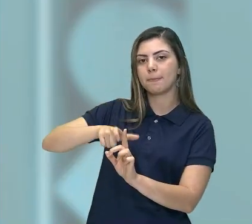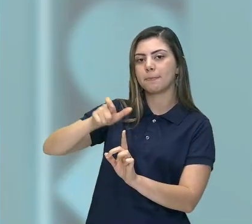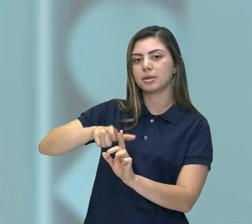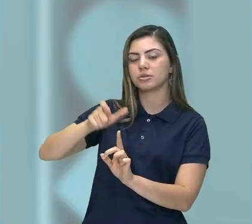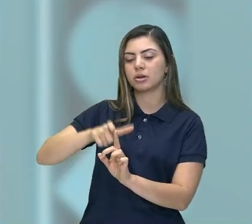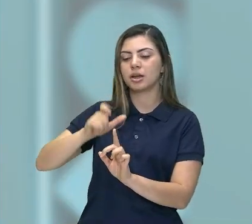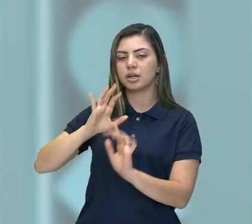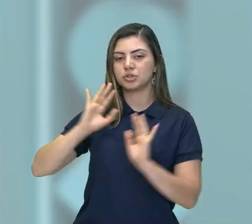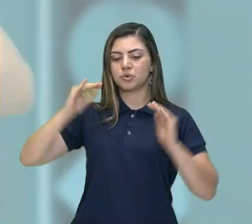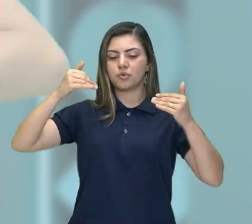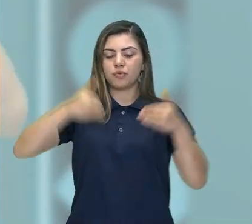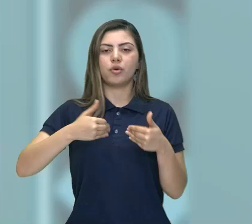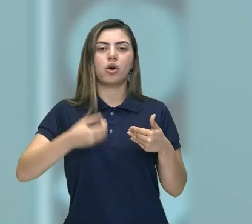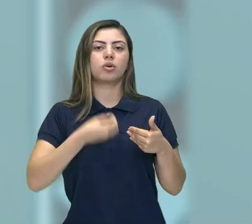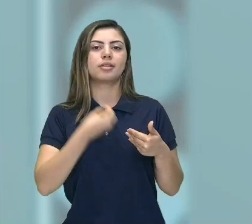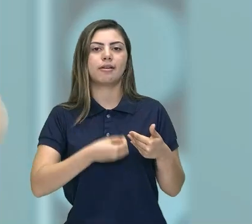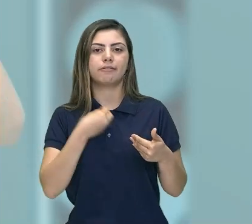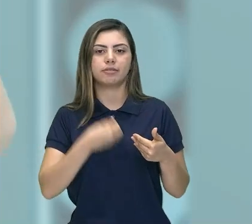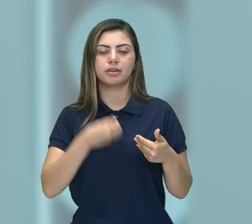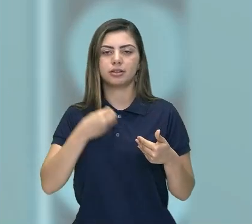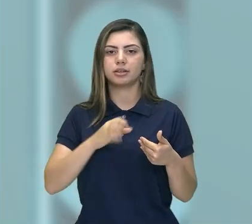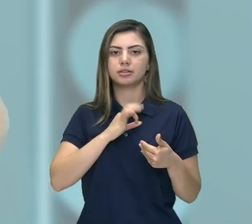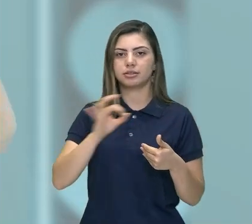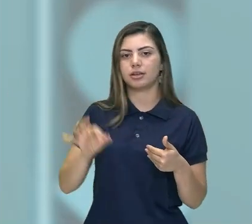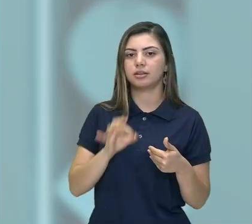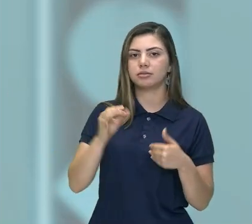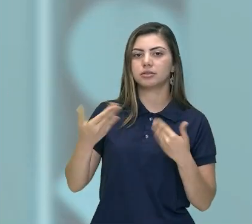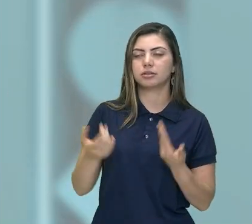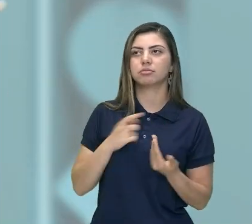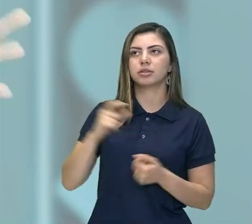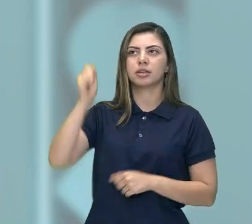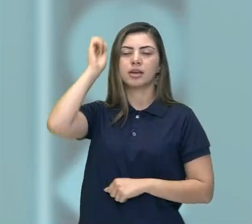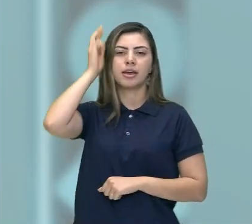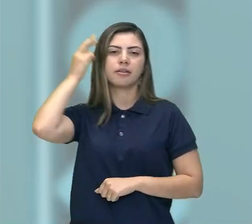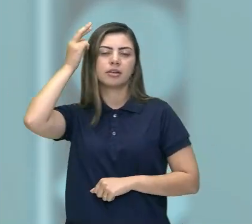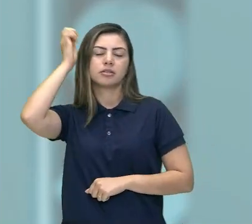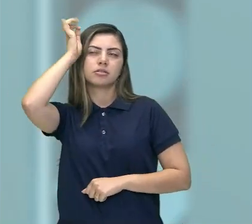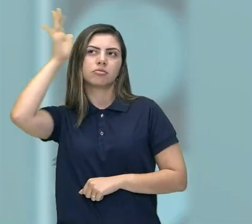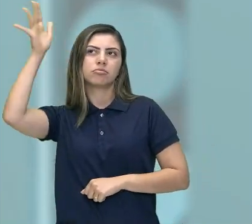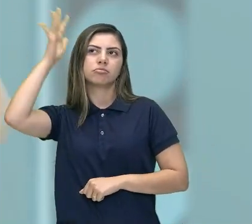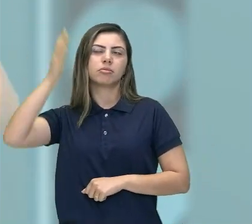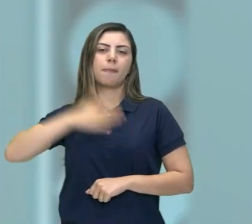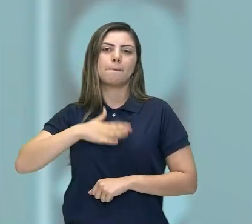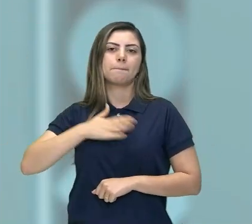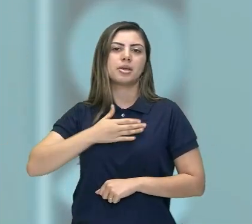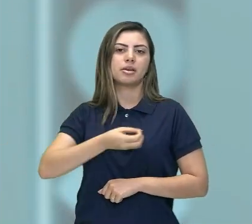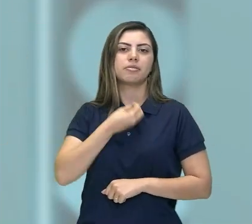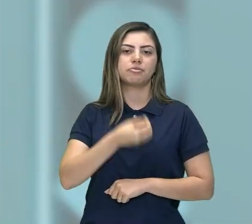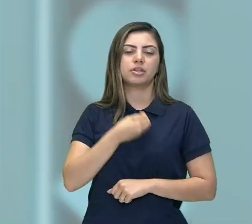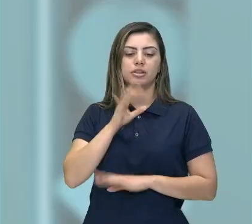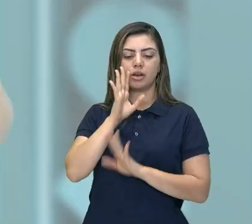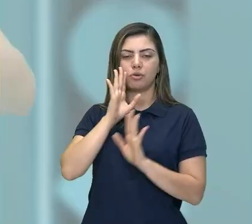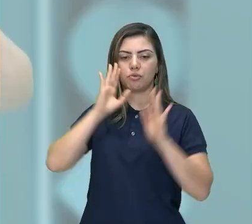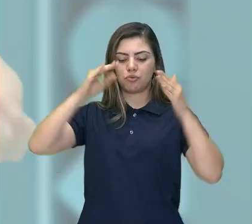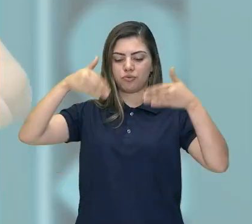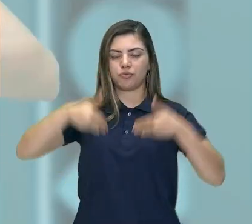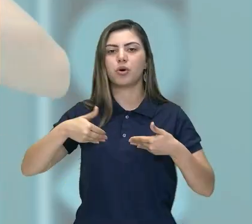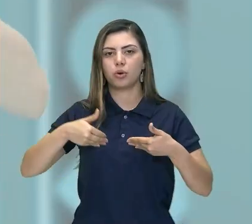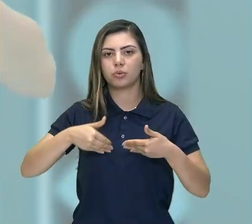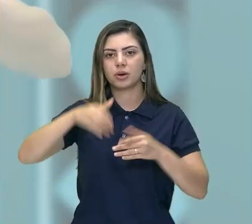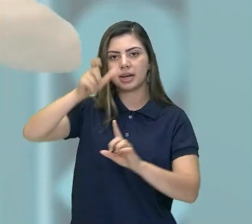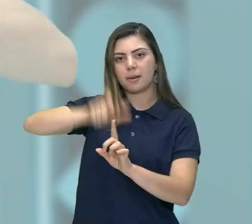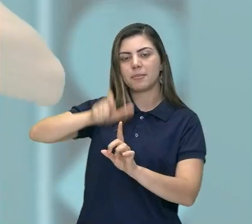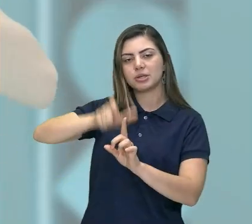si mesmo, ele tendo um monólogo interior, um monólogo consigo mesmo, não é? Como a palavra já diz. É o personagem